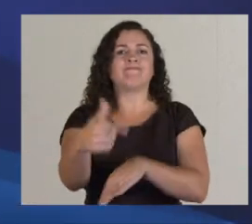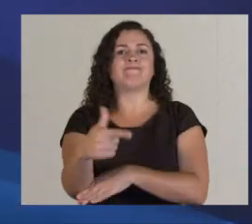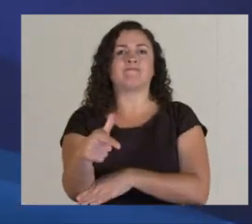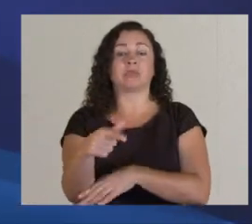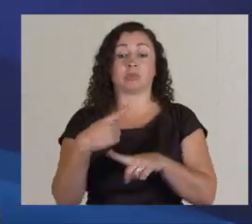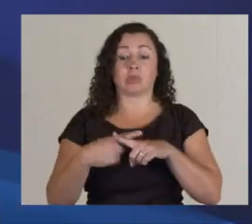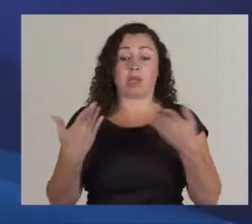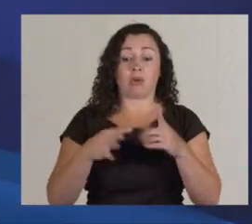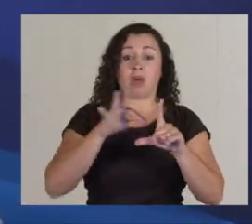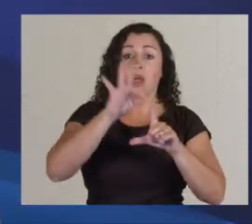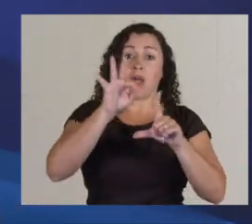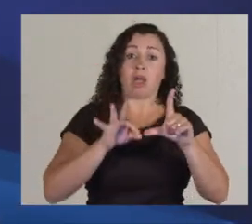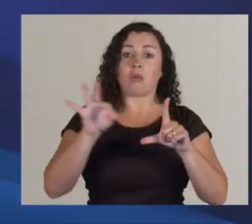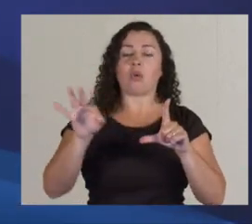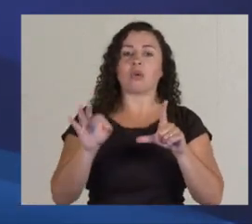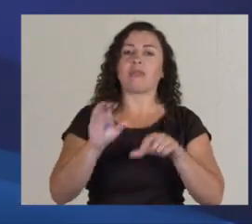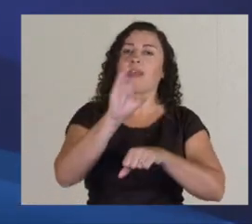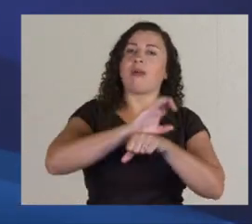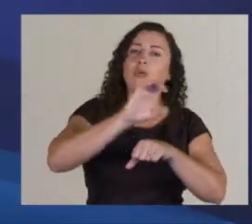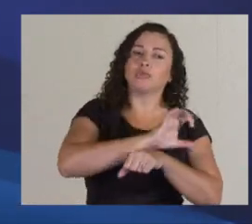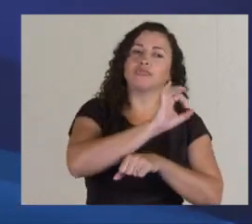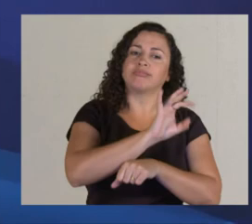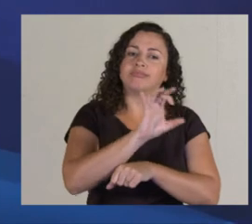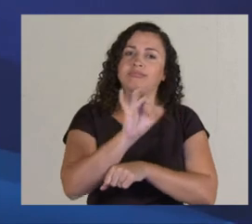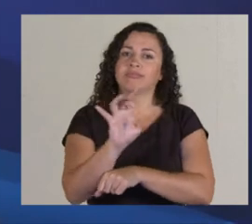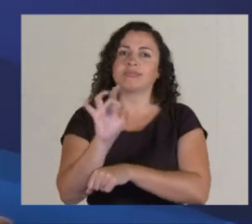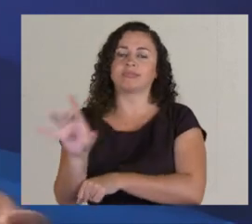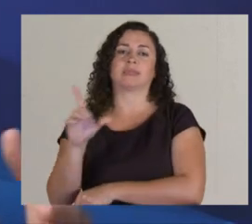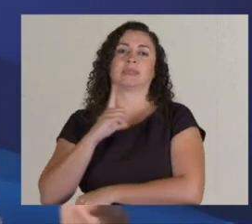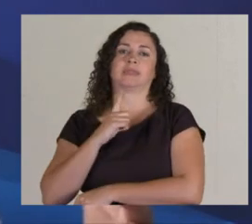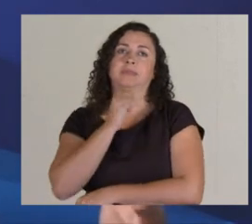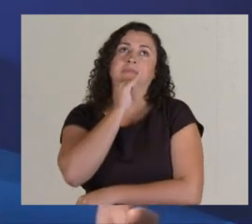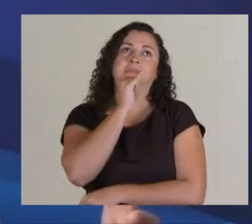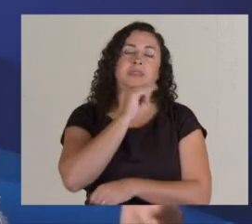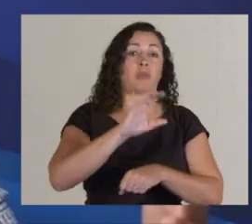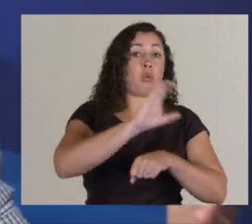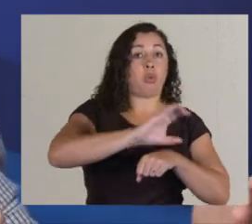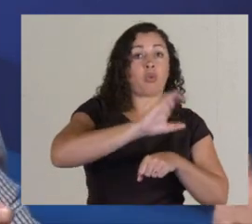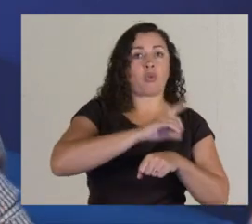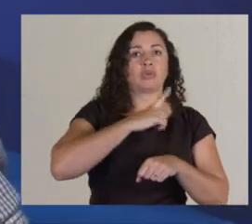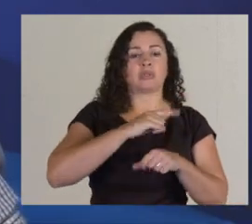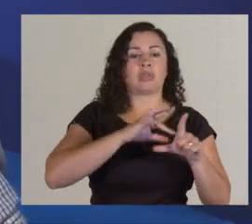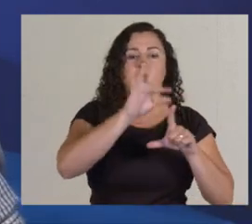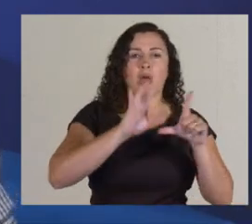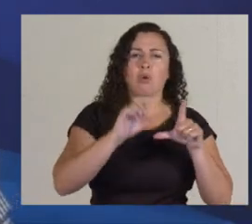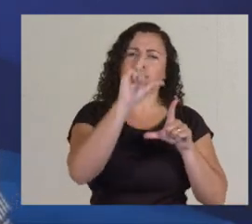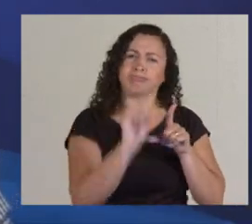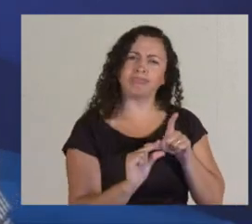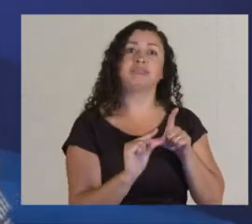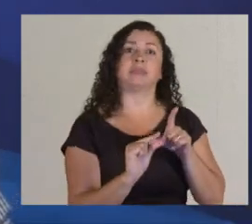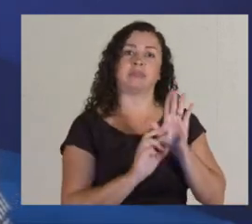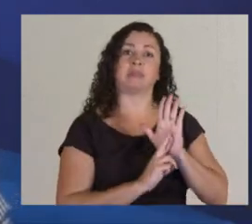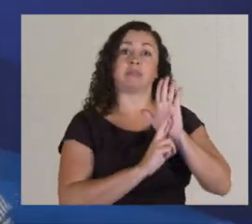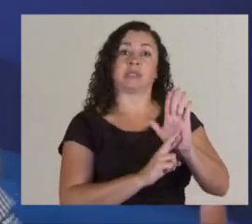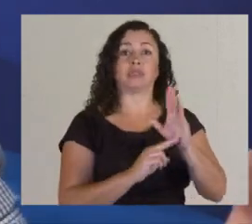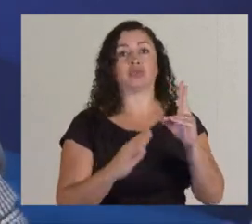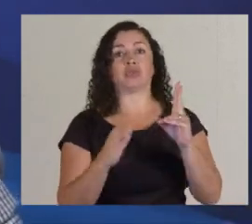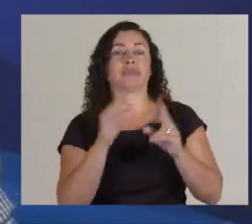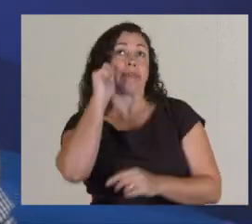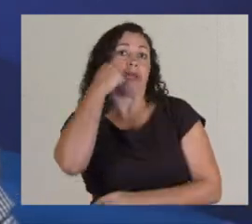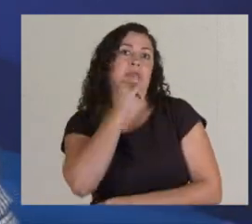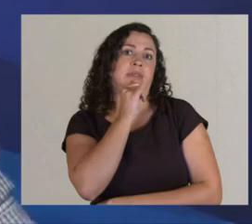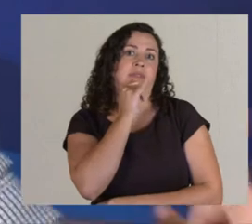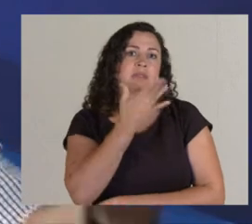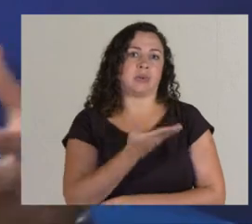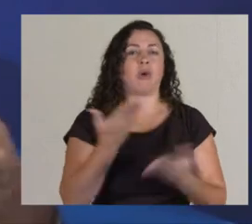a cota ela será aplicada por curso, né? Então aqueles cursos que tinham um índice menor de representação da